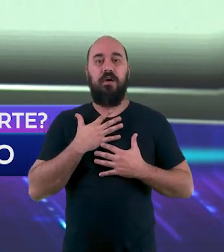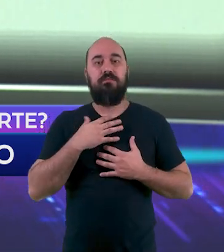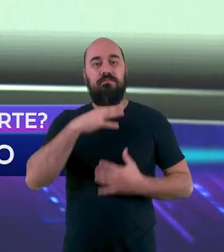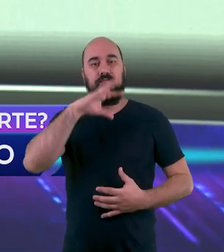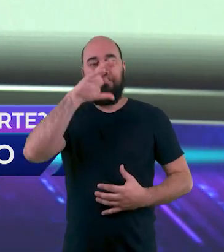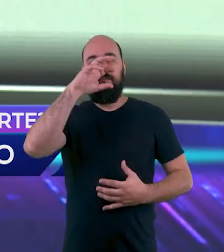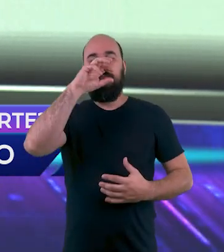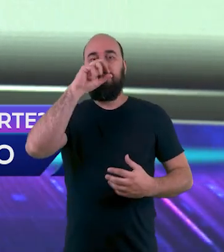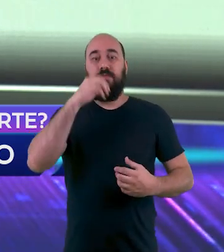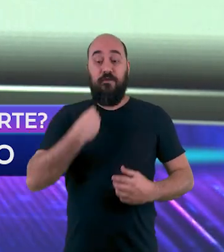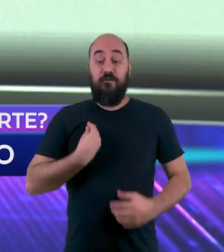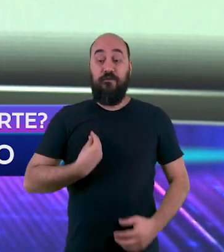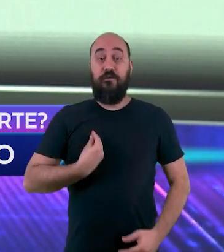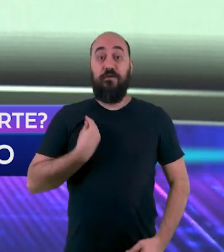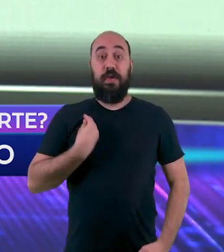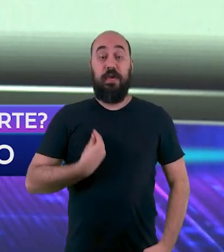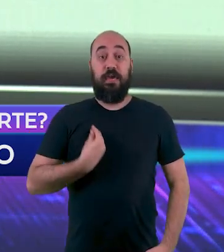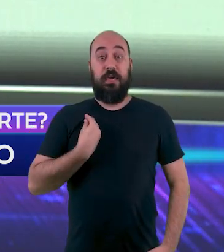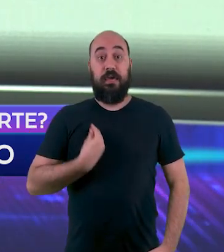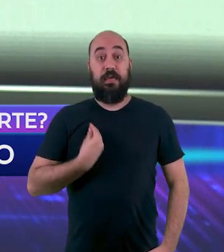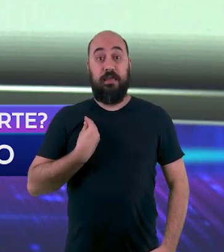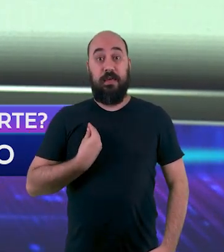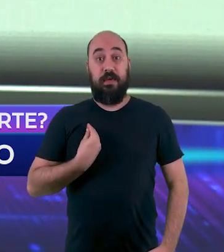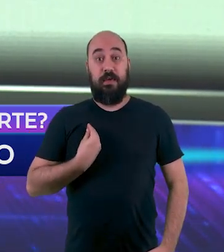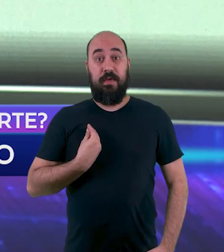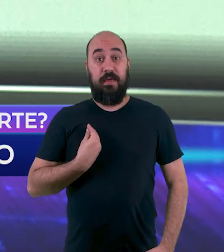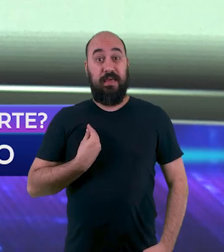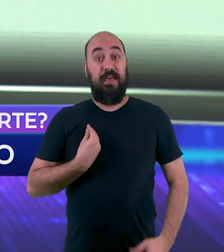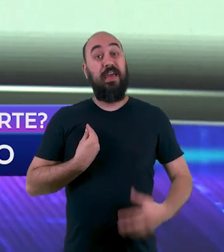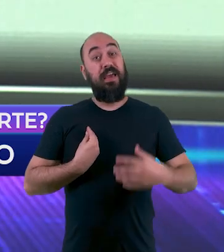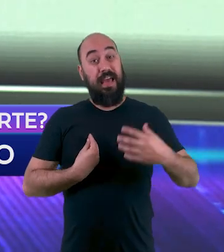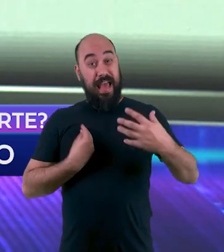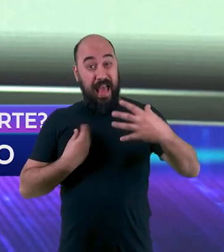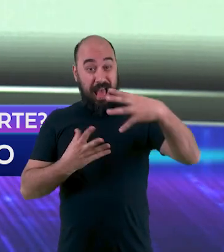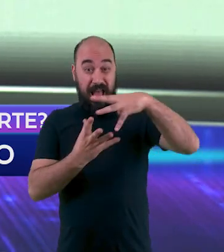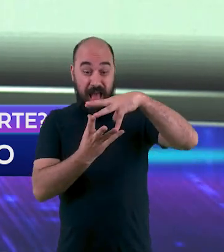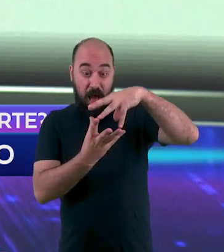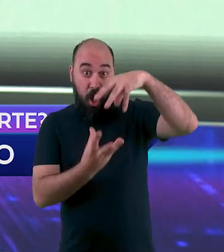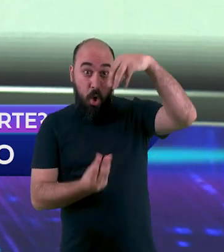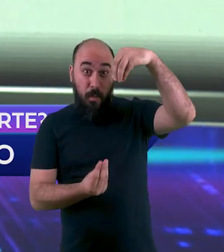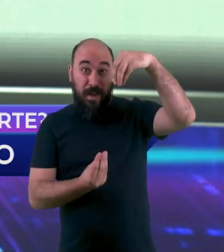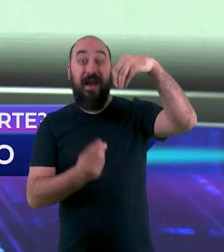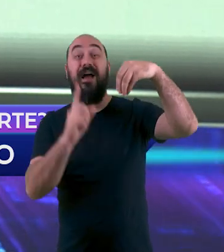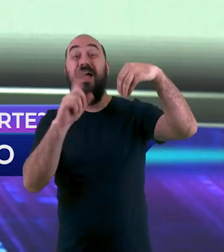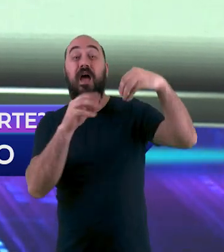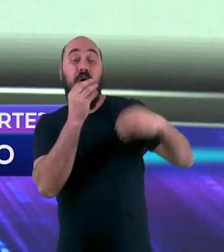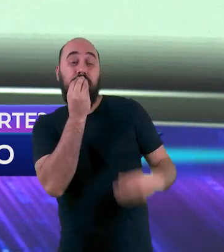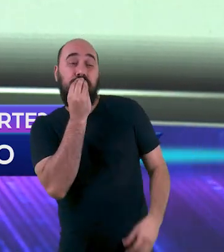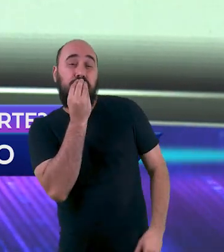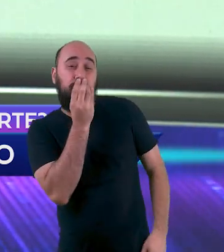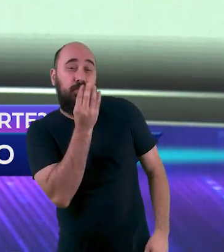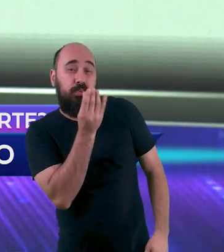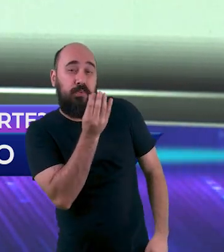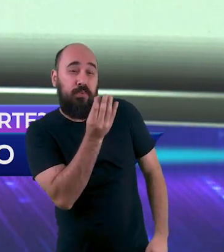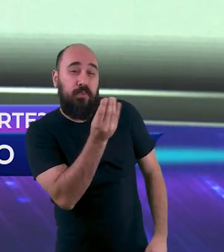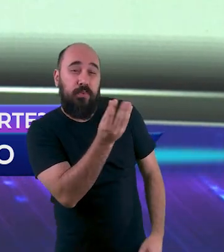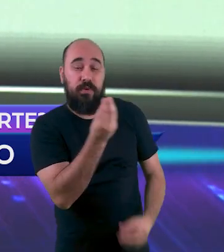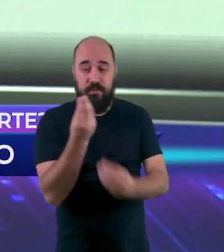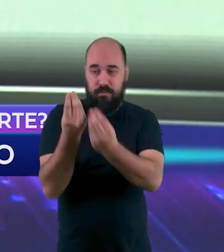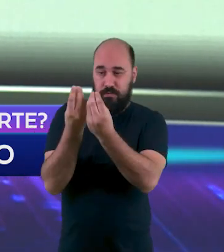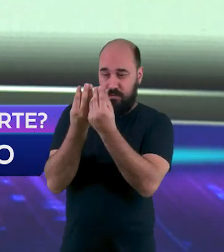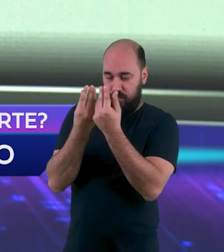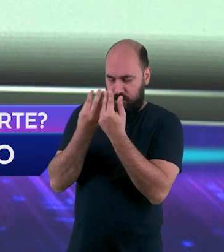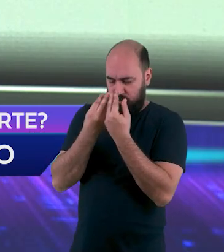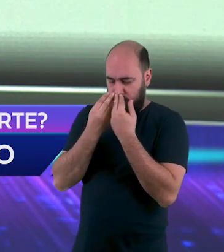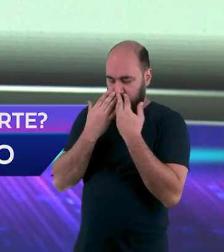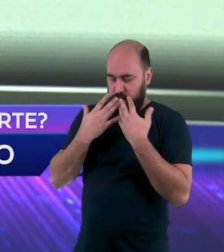humano, ele não tem uma alma, o ser humano é uma alma. E assim foi que